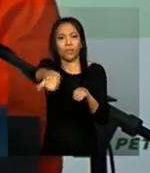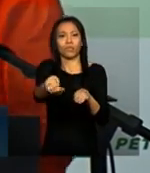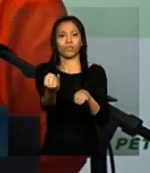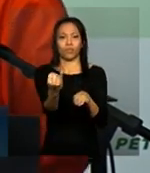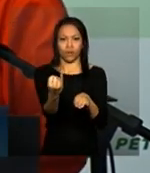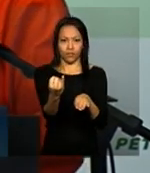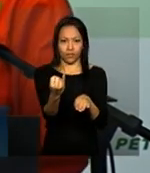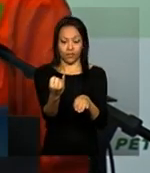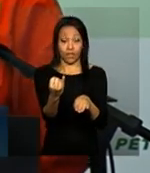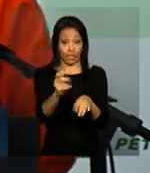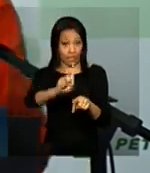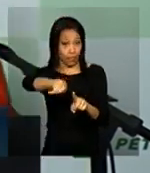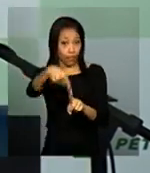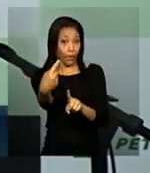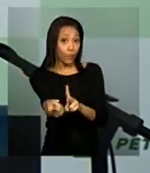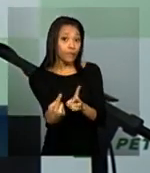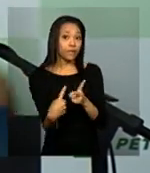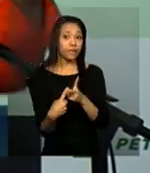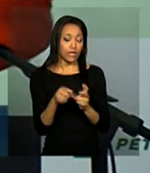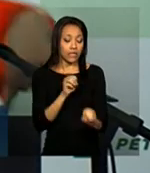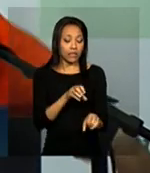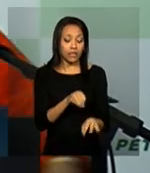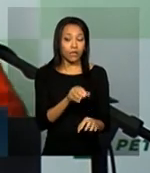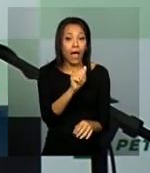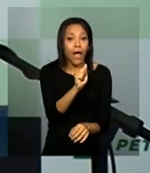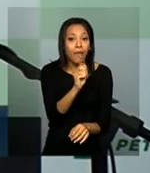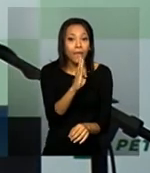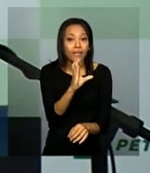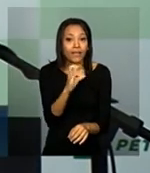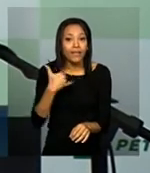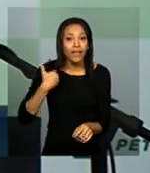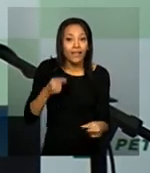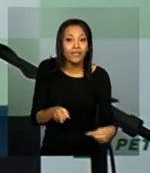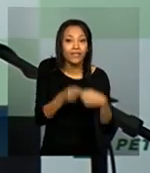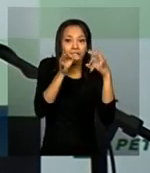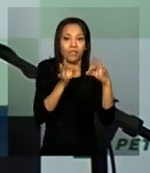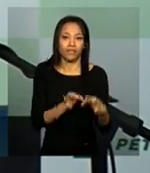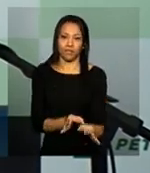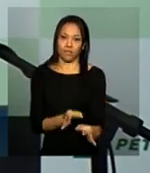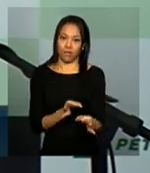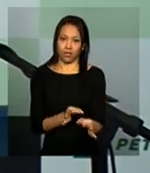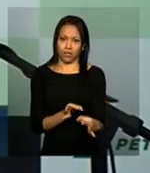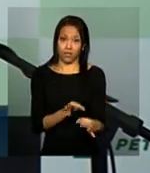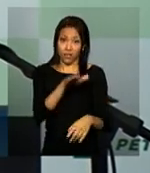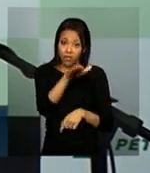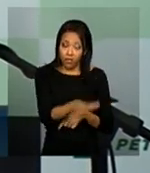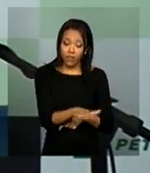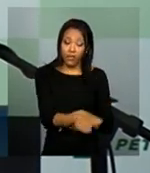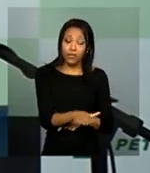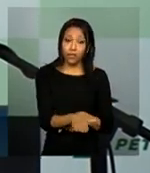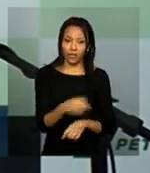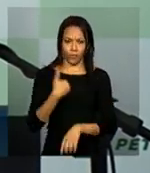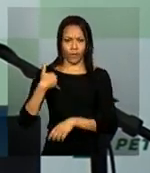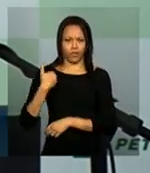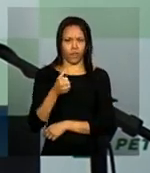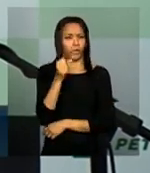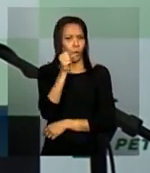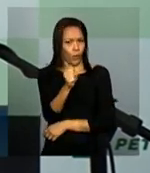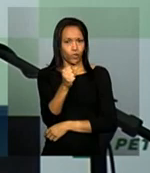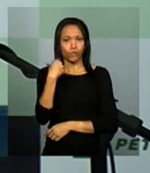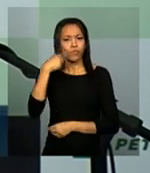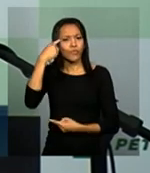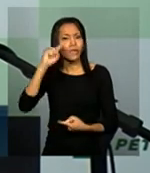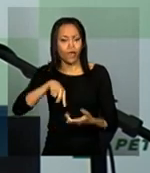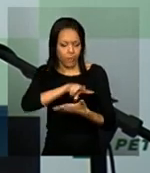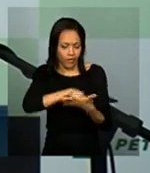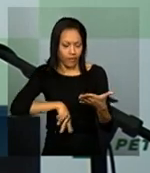Depois, junto com isso, a alfabetização tem de ser na idade certa. Criança que aos 8 anos não sabe ler,